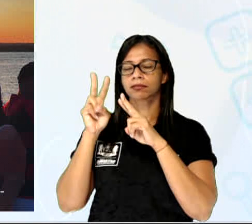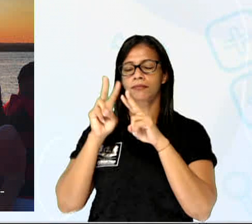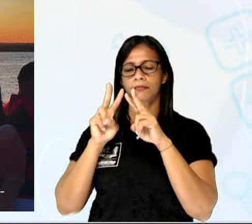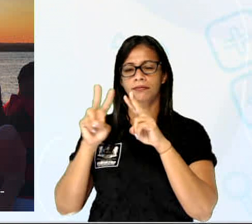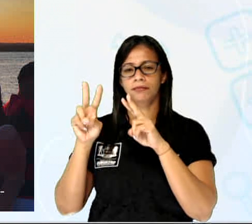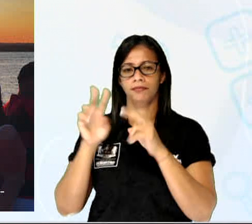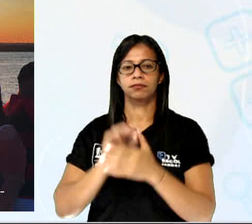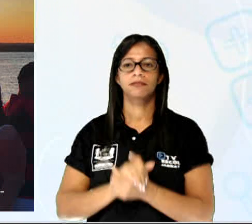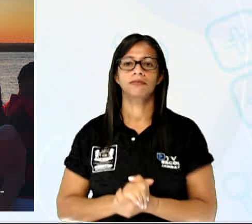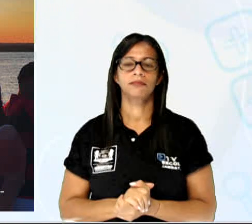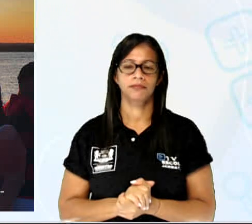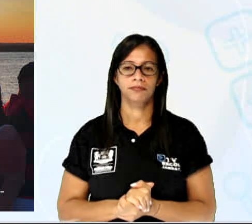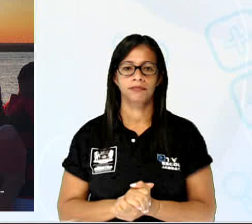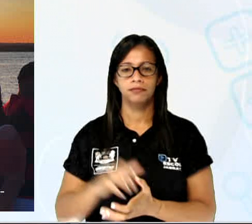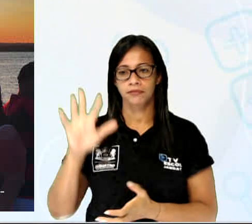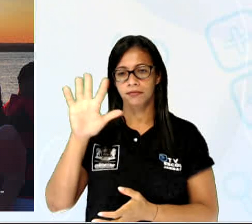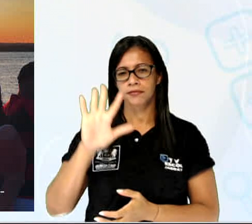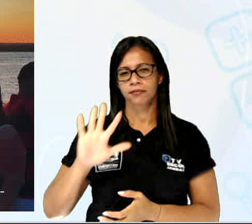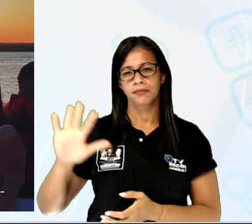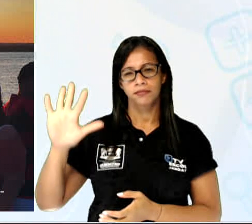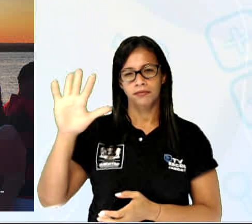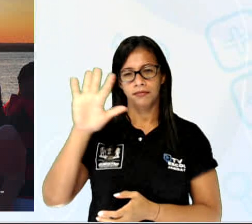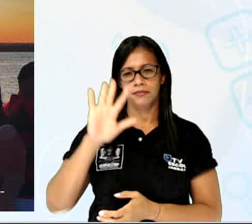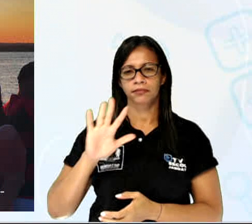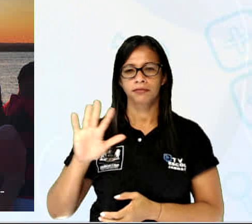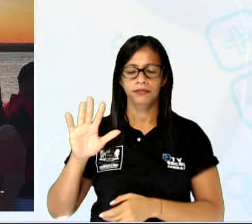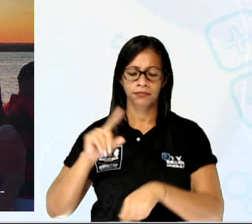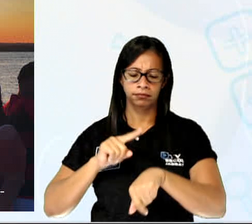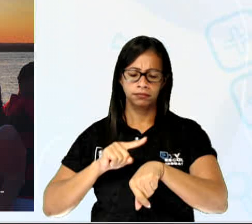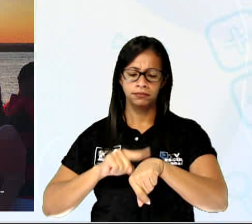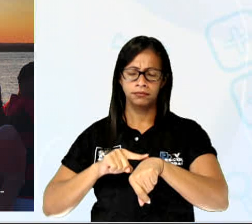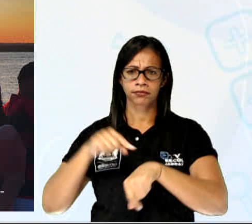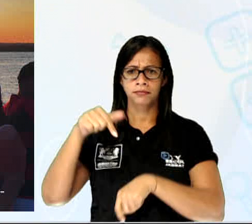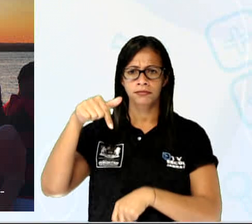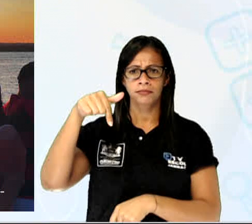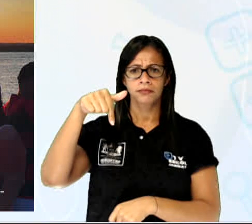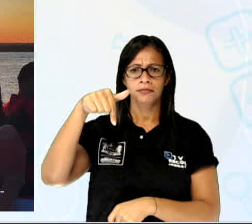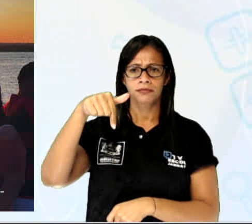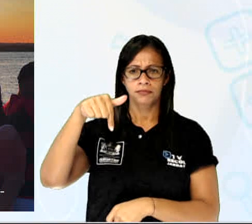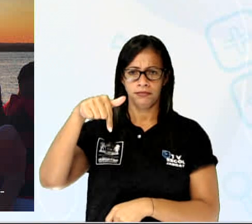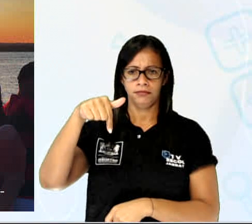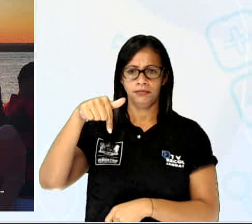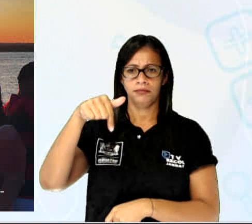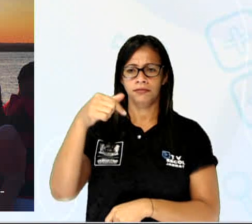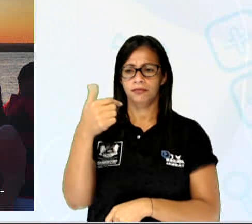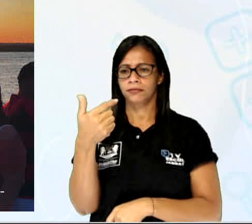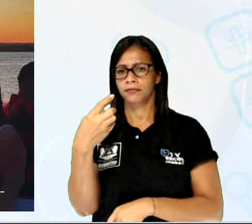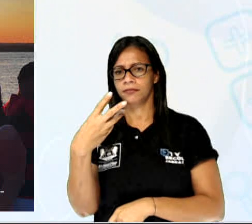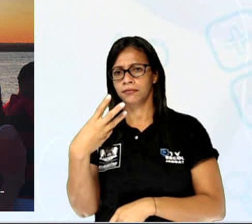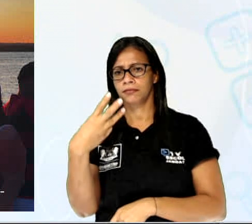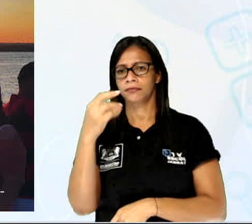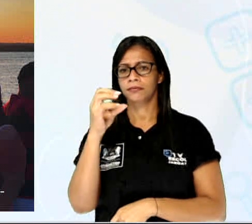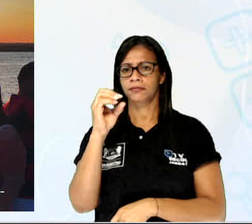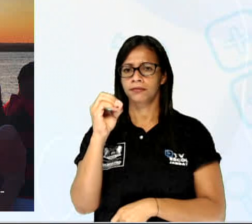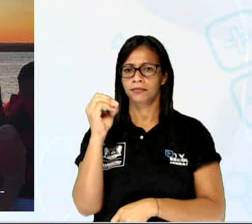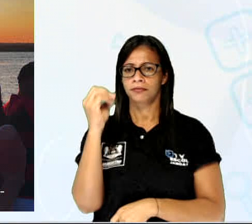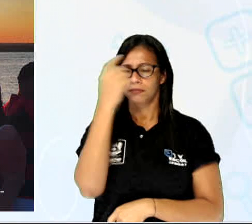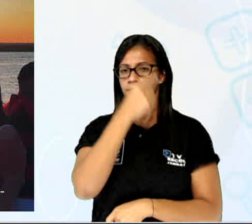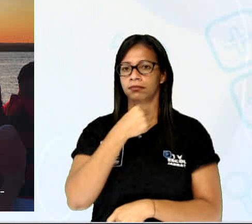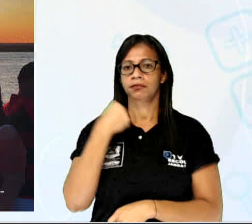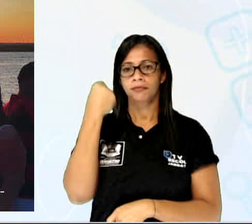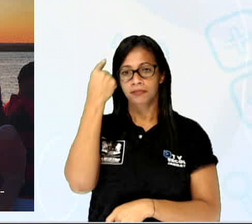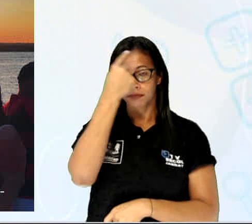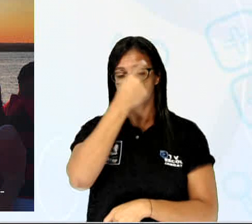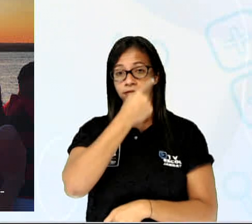foto de aproximadamente o horário às 7h30 da manhã. Vocês estão percebendo que o Sol já está um pouco